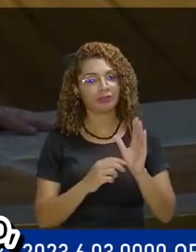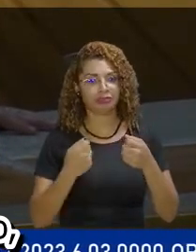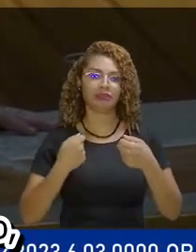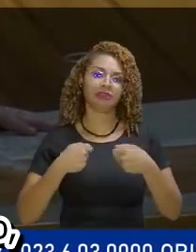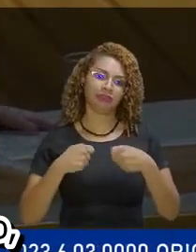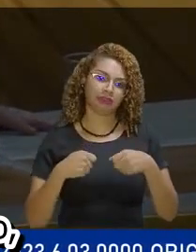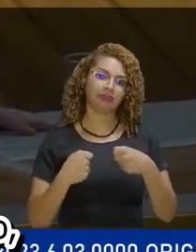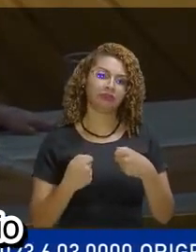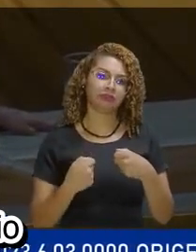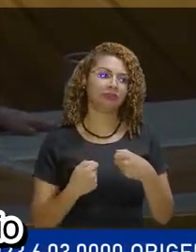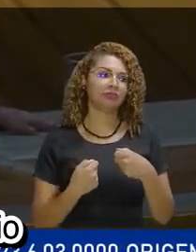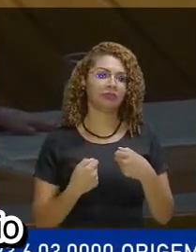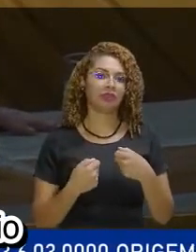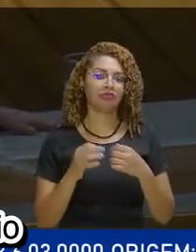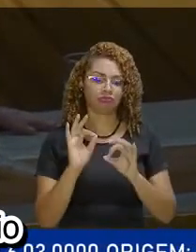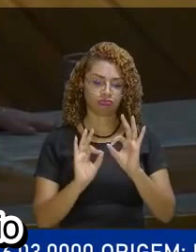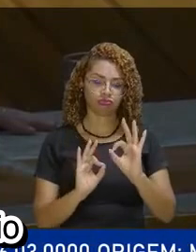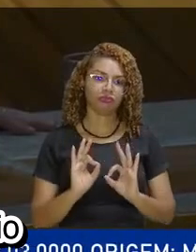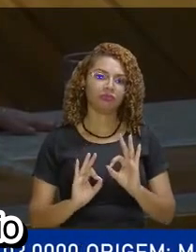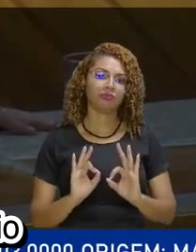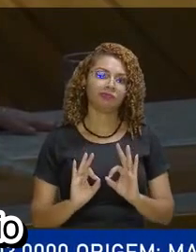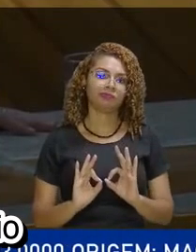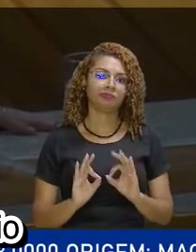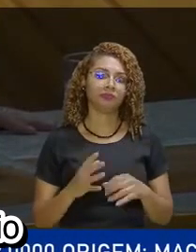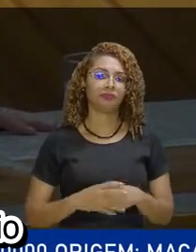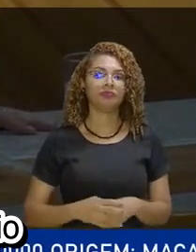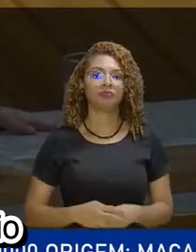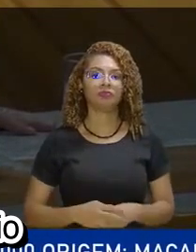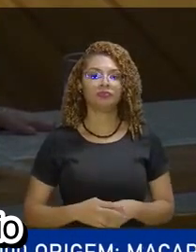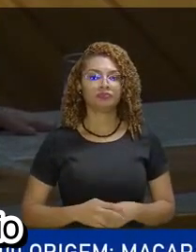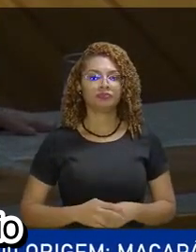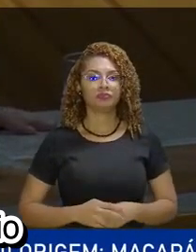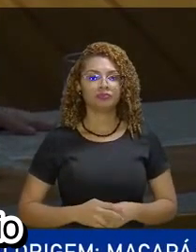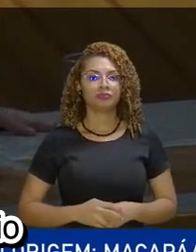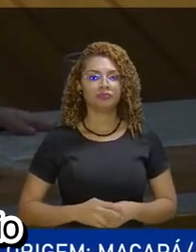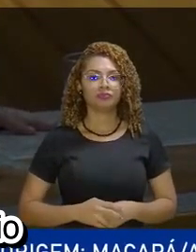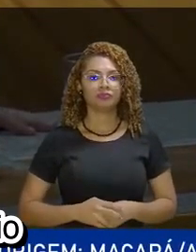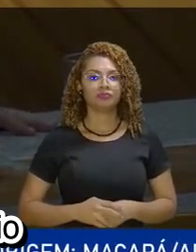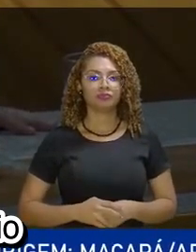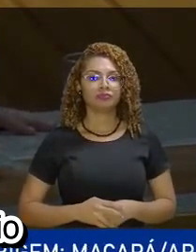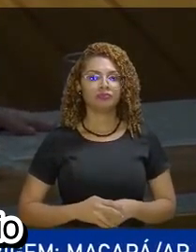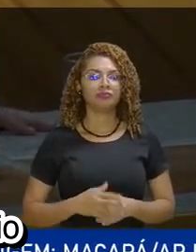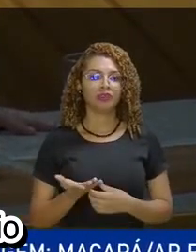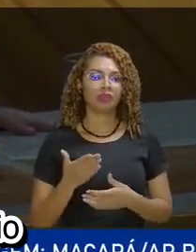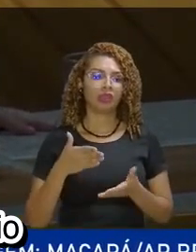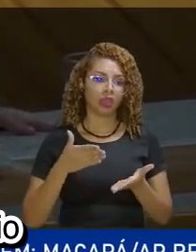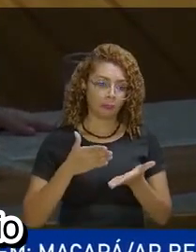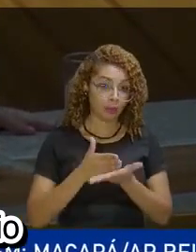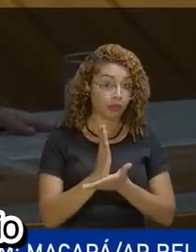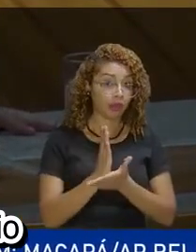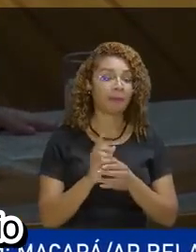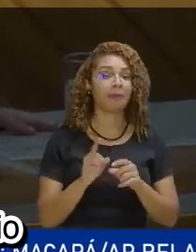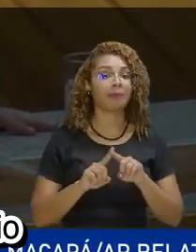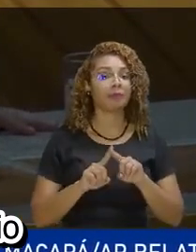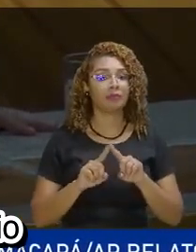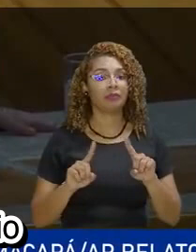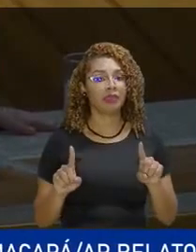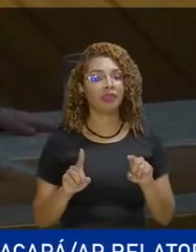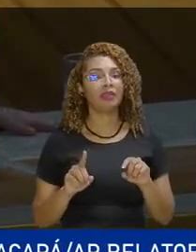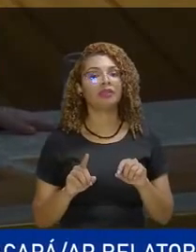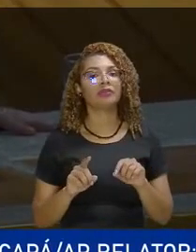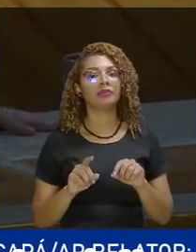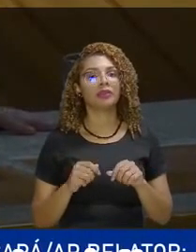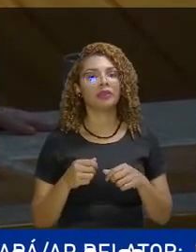que o ideal seria opinar pela aprovação com ressalva. E o Ministério Público também seguiu esse